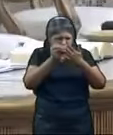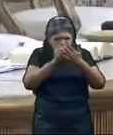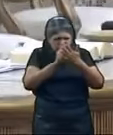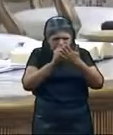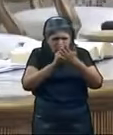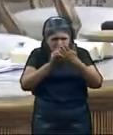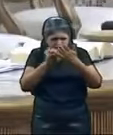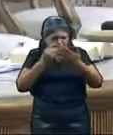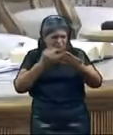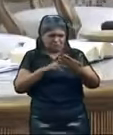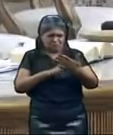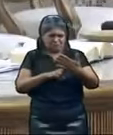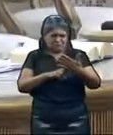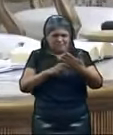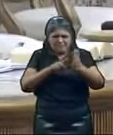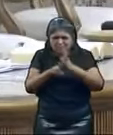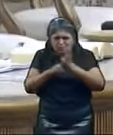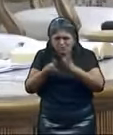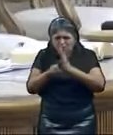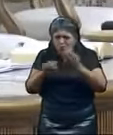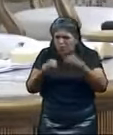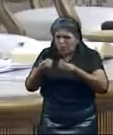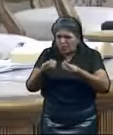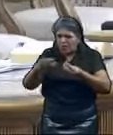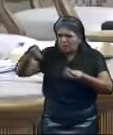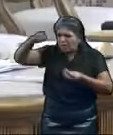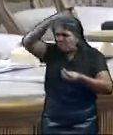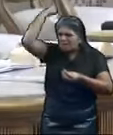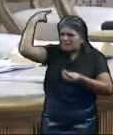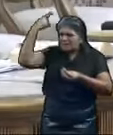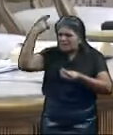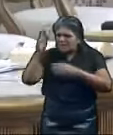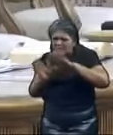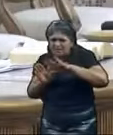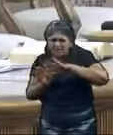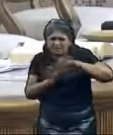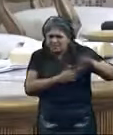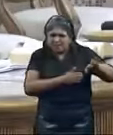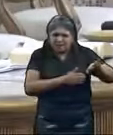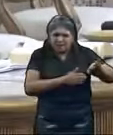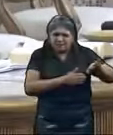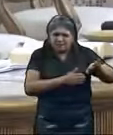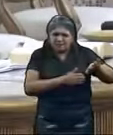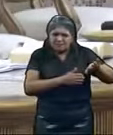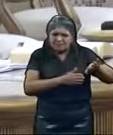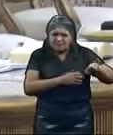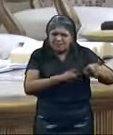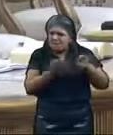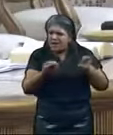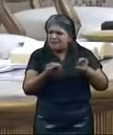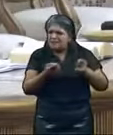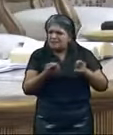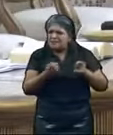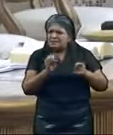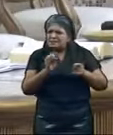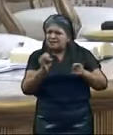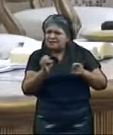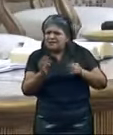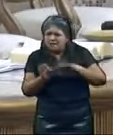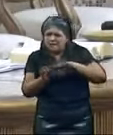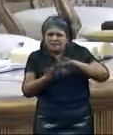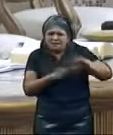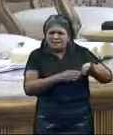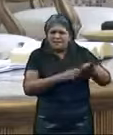negócio o santo é separado né Pega uma pessoa e se separa os que não foram separar é comum